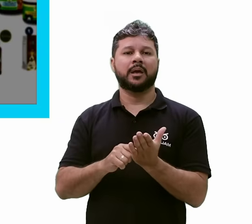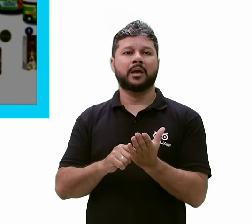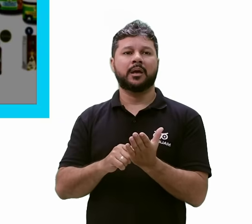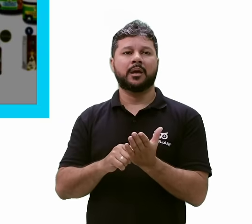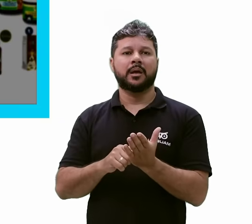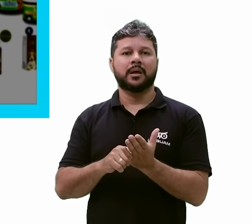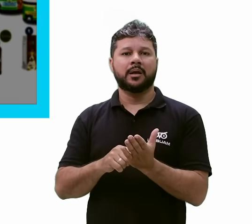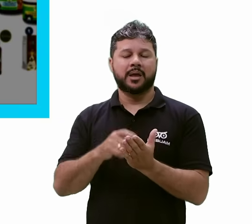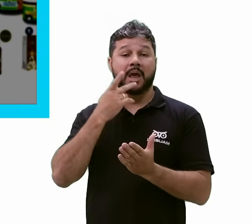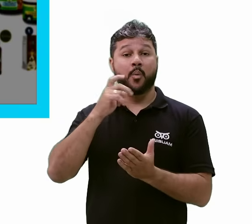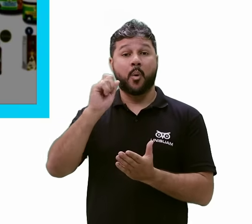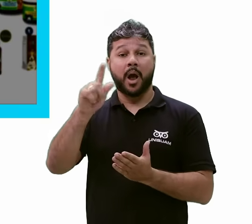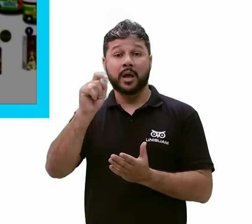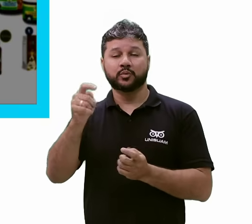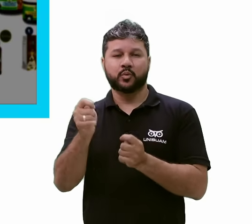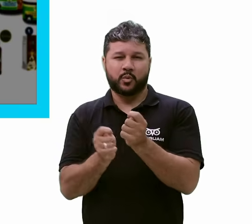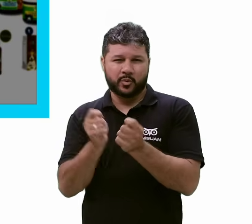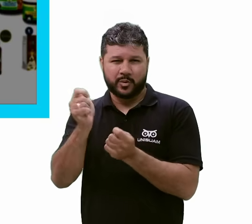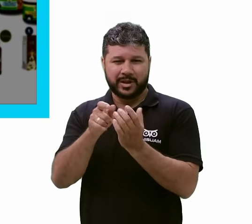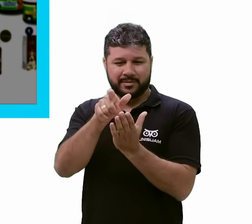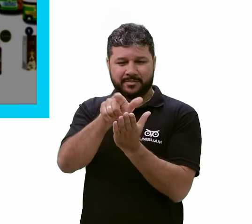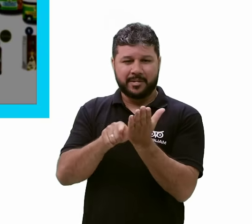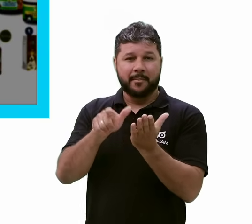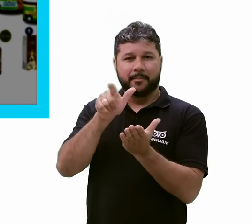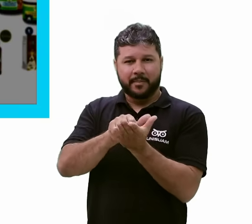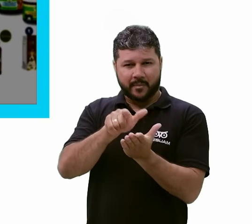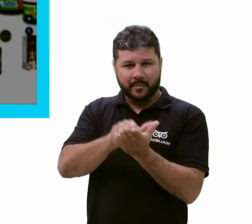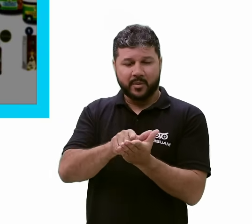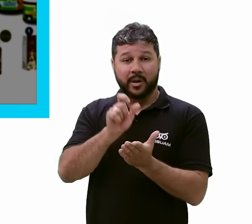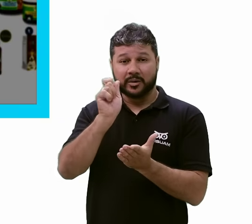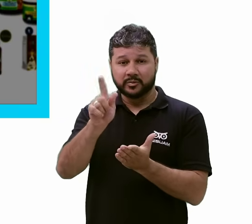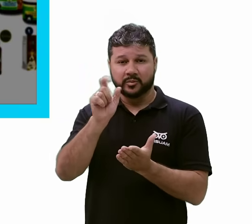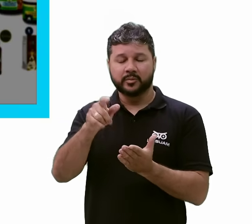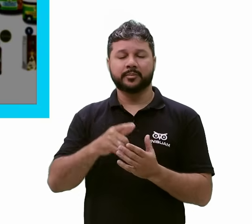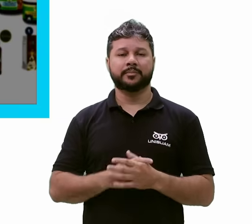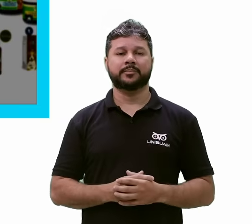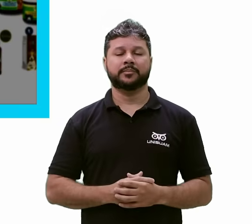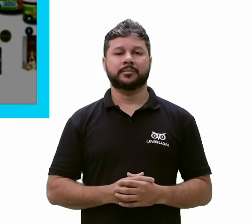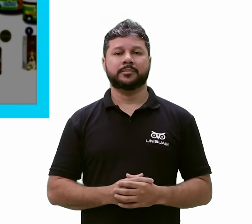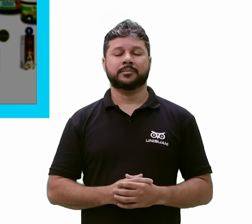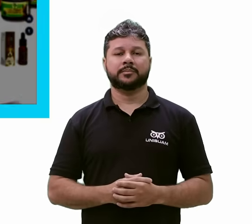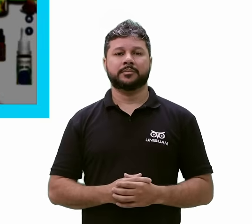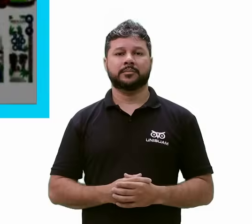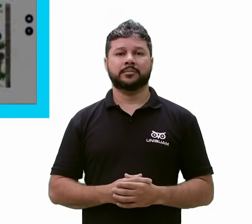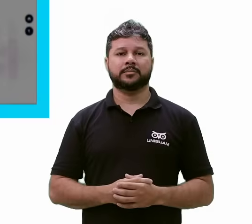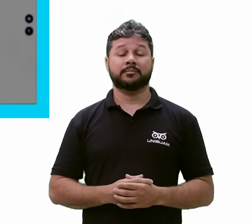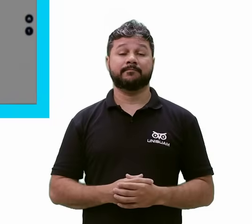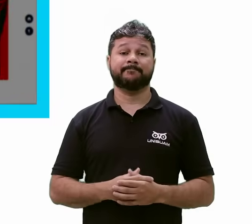do receituário azul controlado, tá?